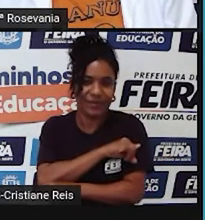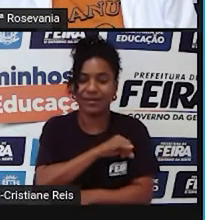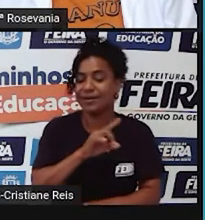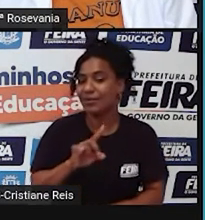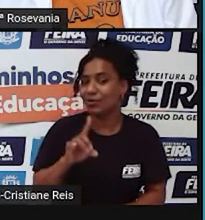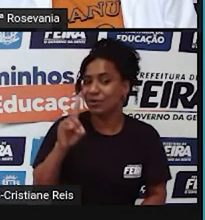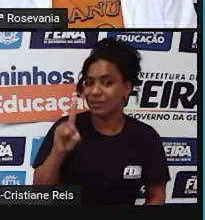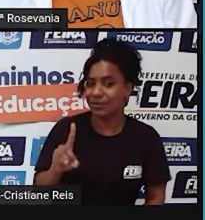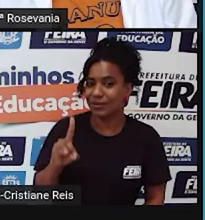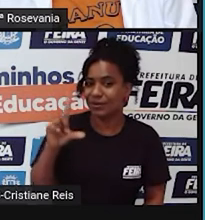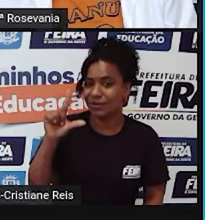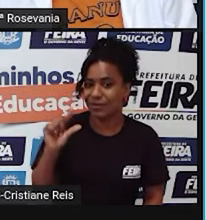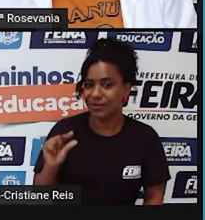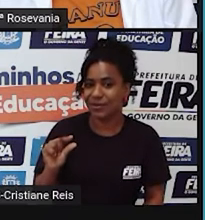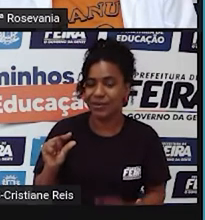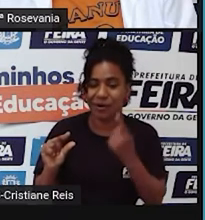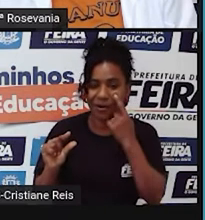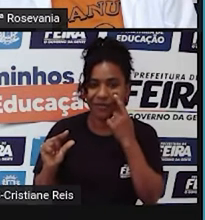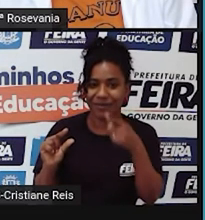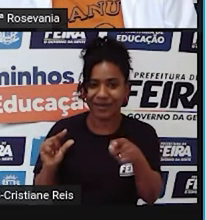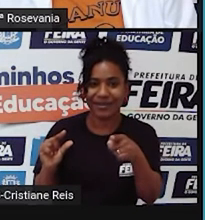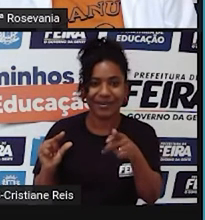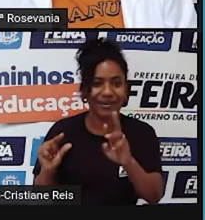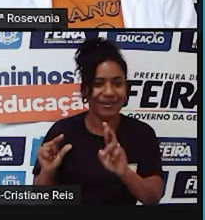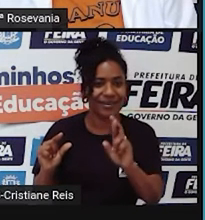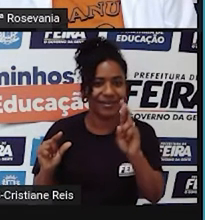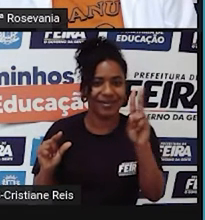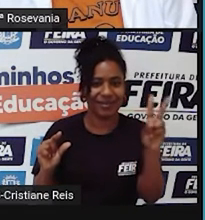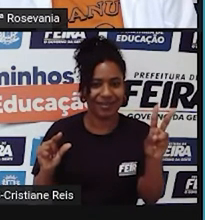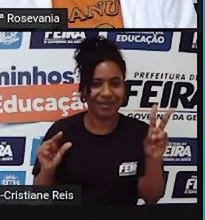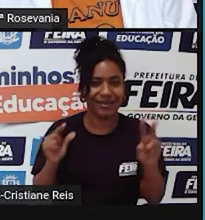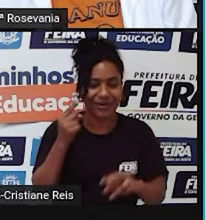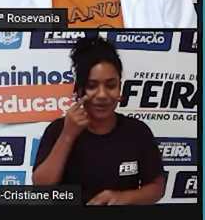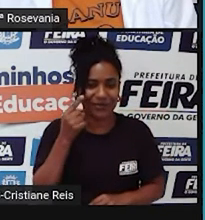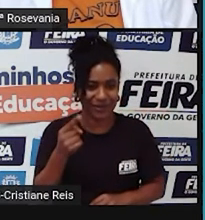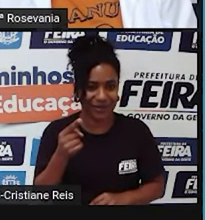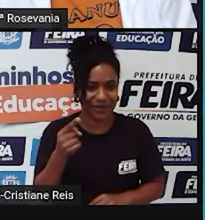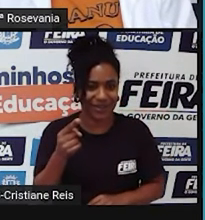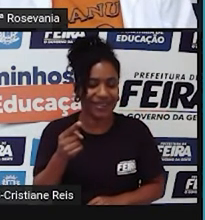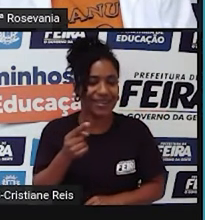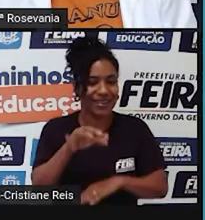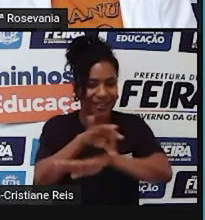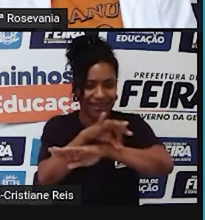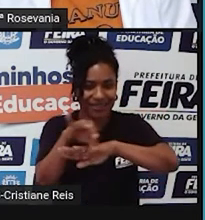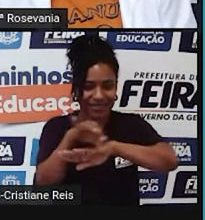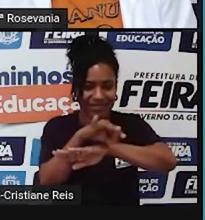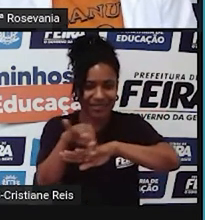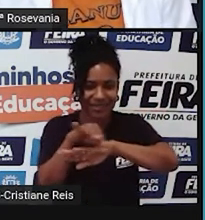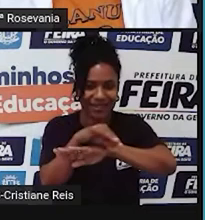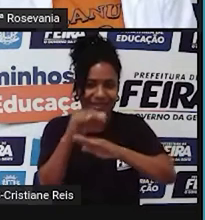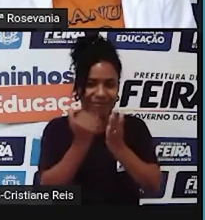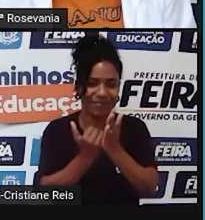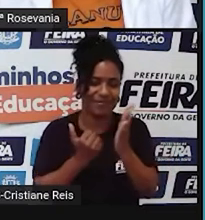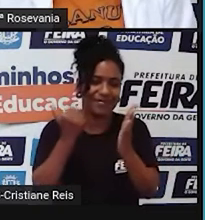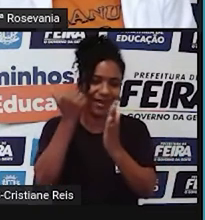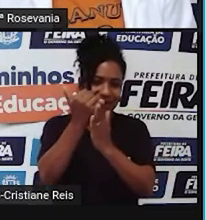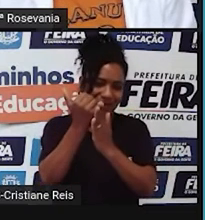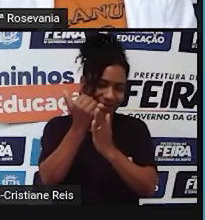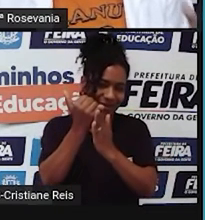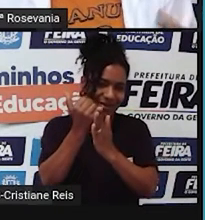Olha o que aconteceu com a escala, gente. A minha escala ficou maior. O que que eu estou vendo aqui agora? Mais